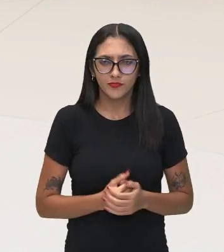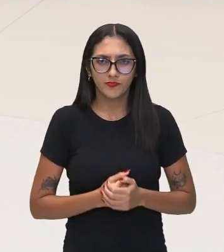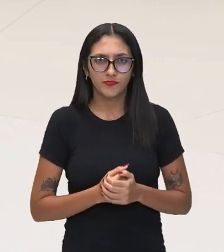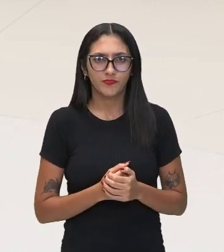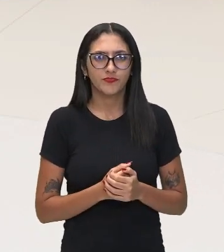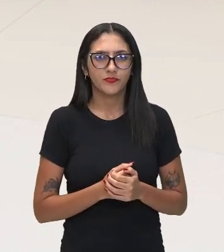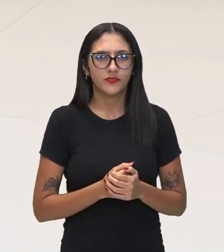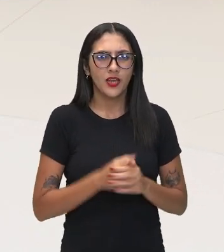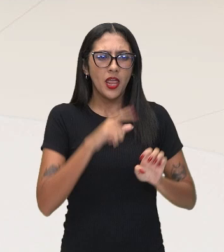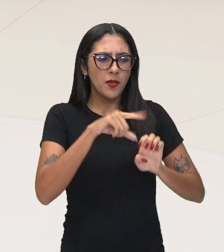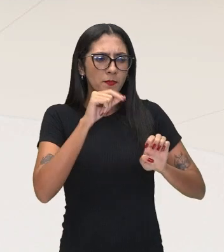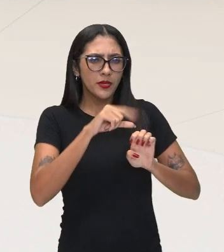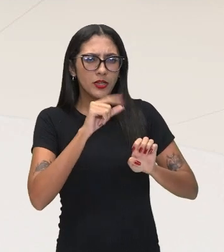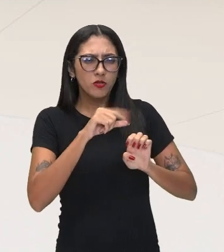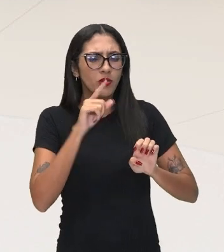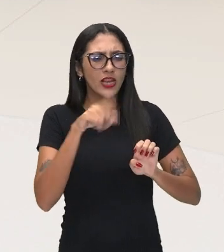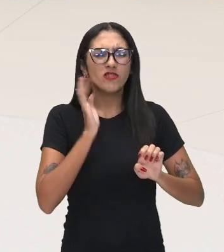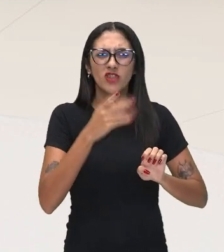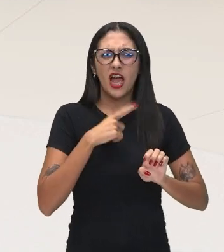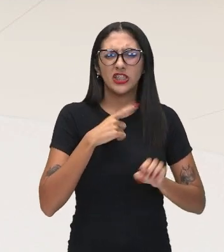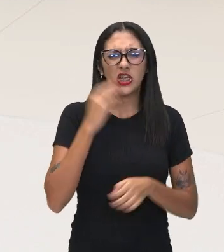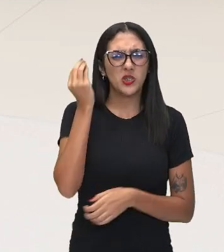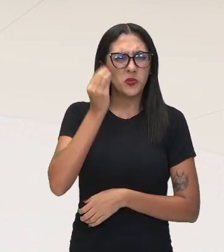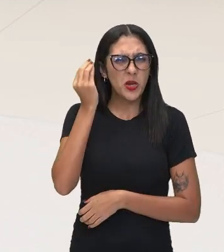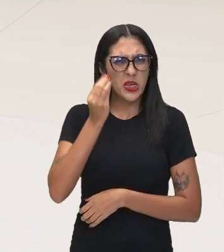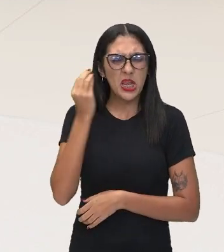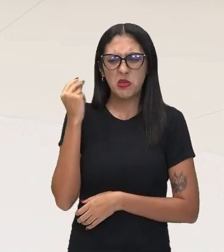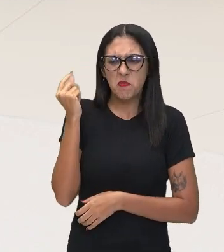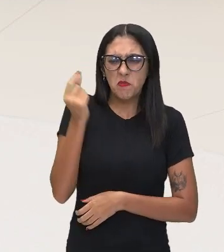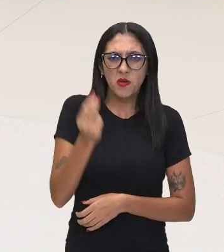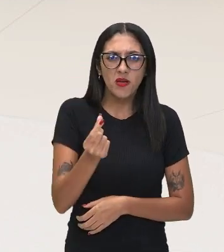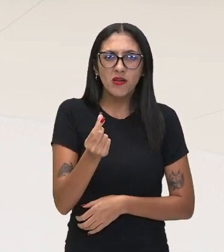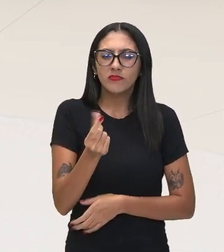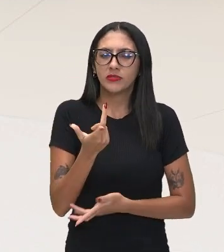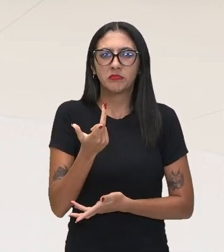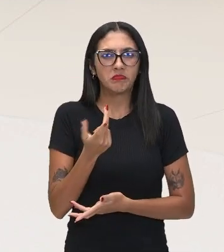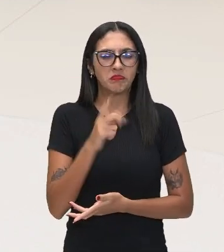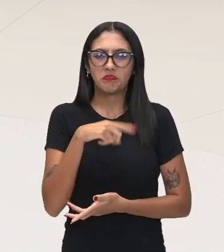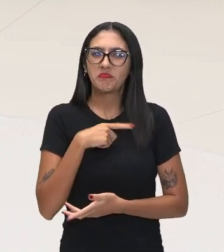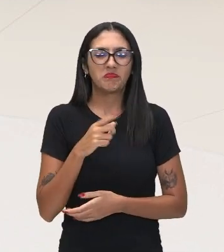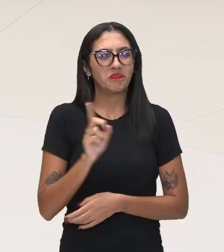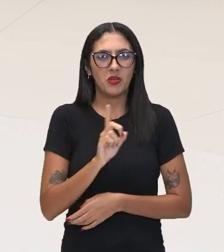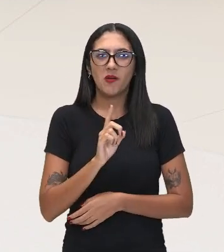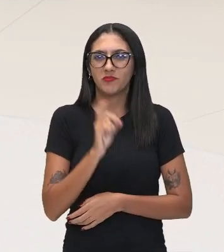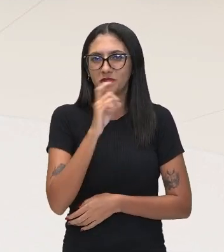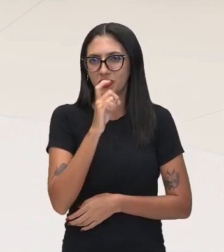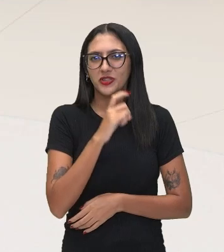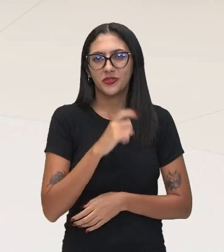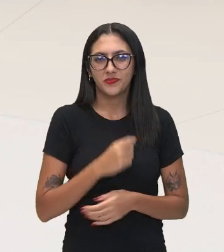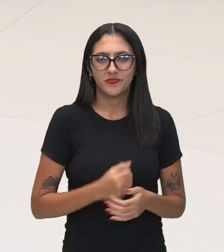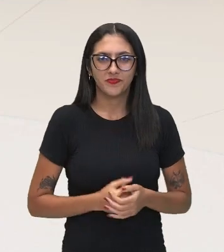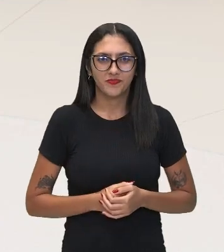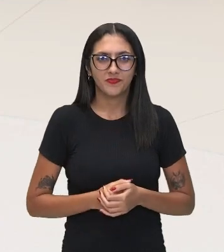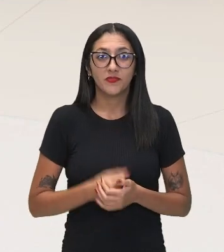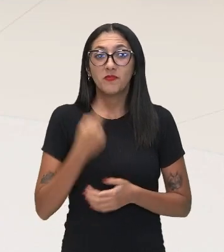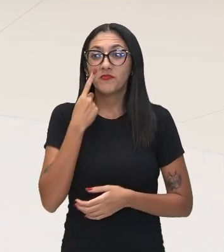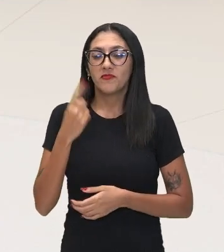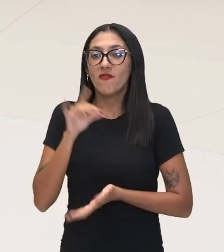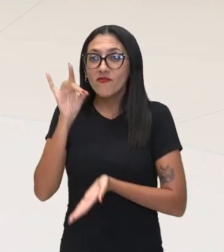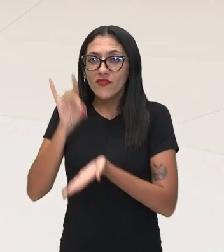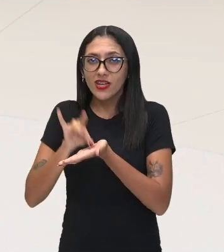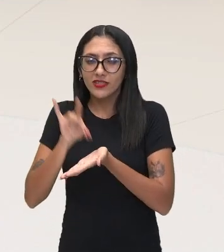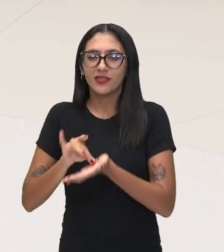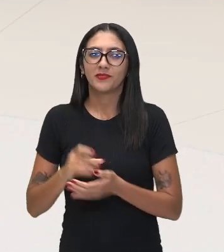empreendedores nascem empreendedores. Gente, será? Isso é um mito. Qual é a verdade, Rodrigo? Vamos ver a verdade. Olha